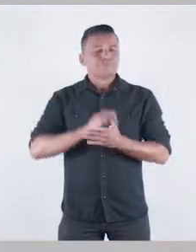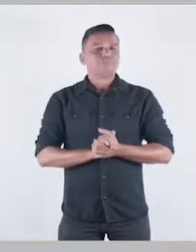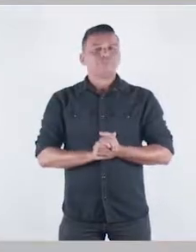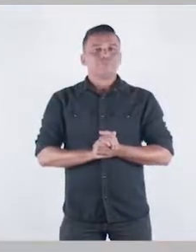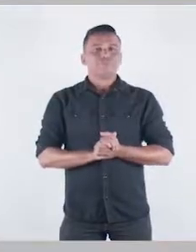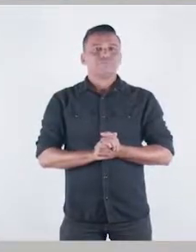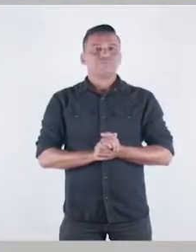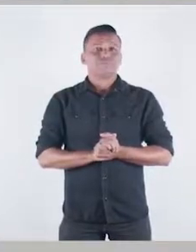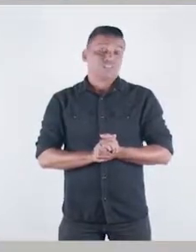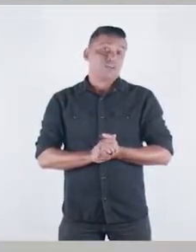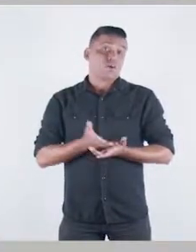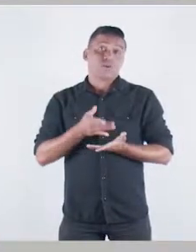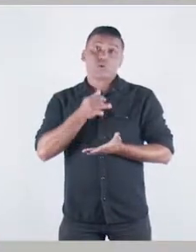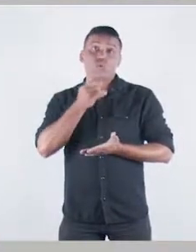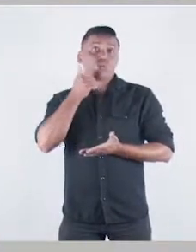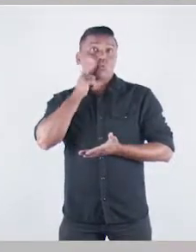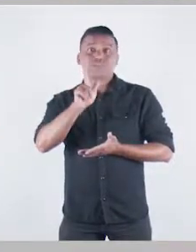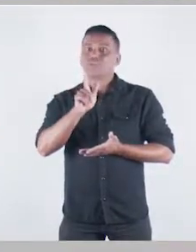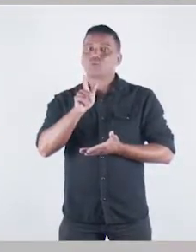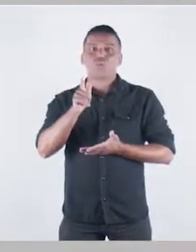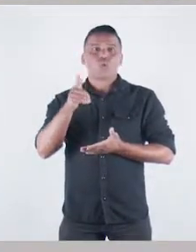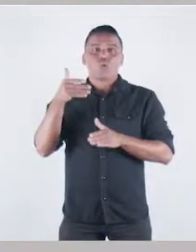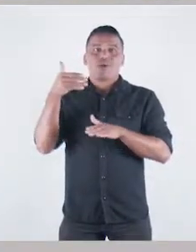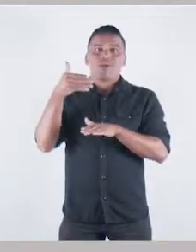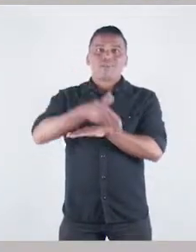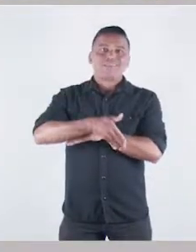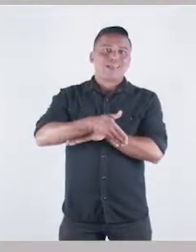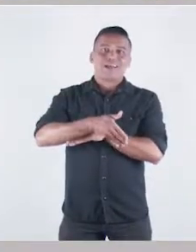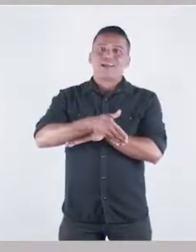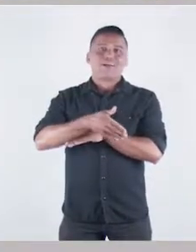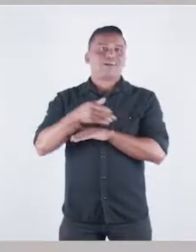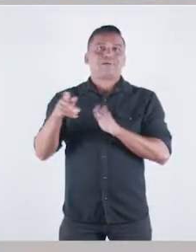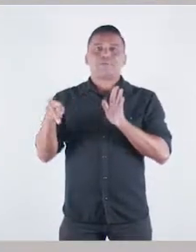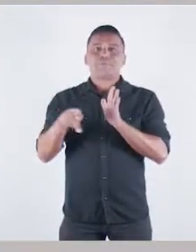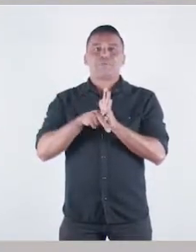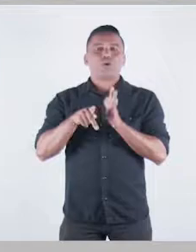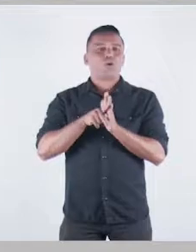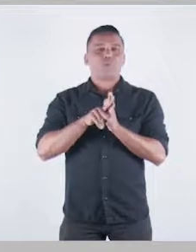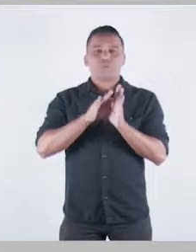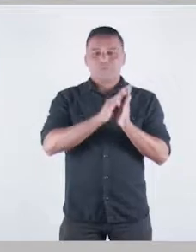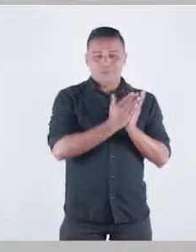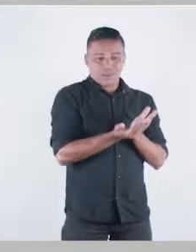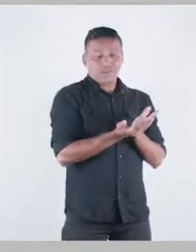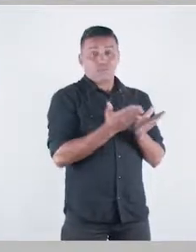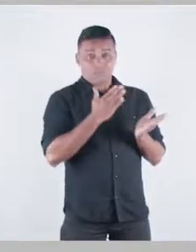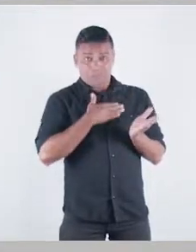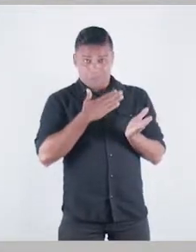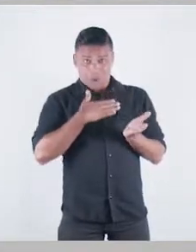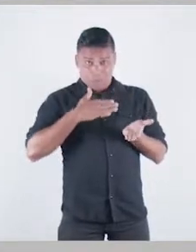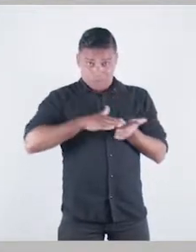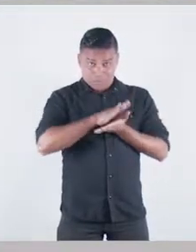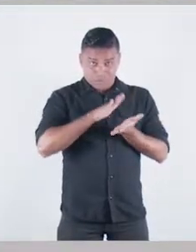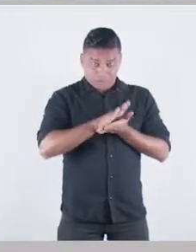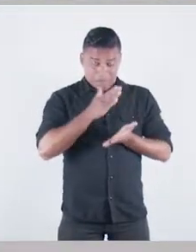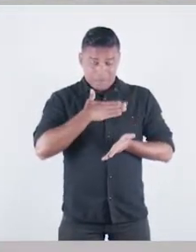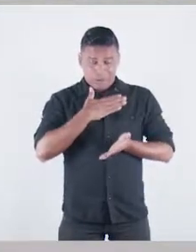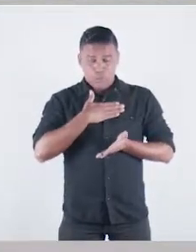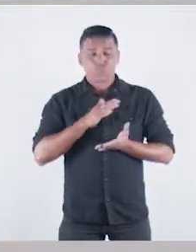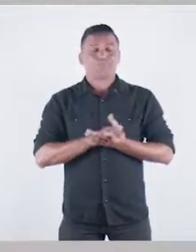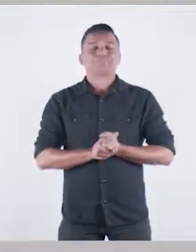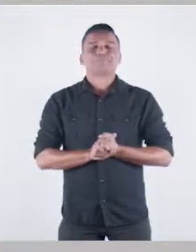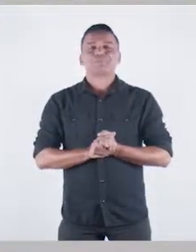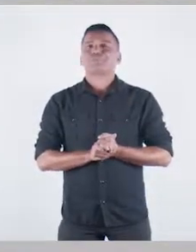não posso entrar num papo sobre um livro meu, sobre os meus livros, sem